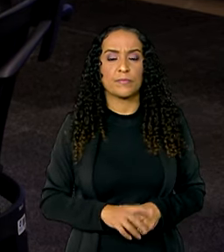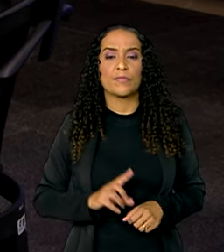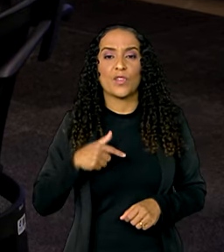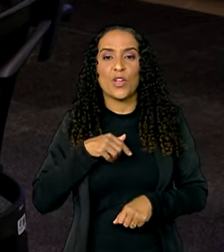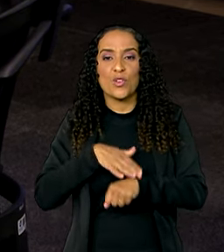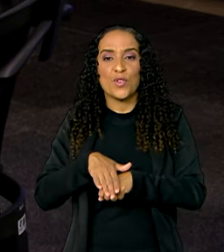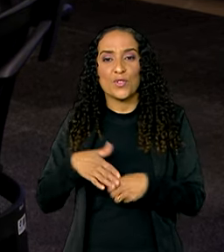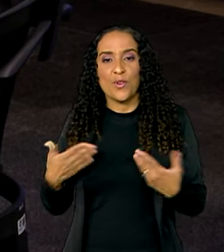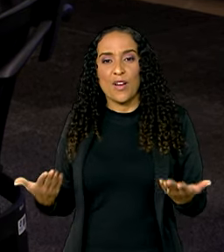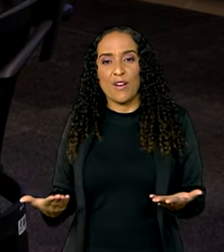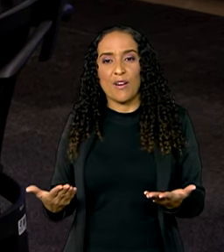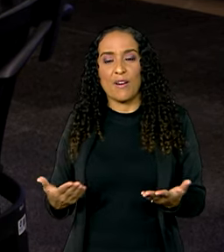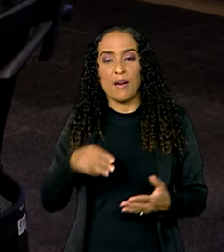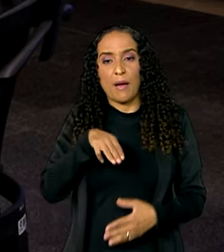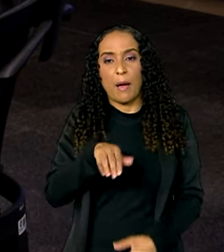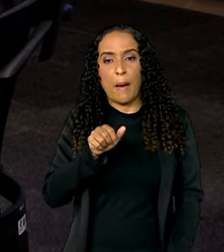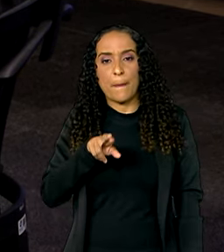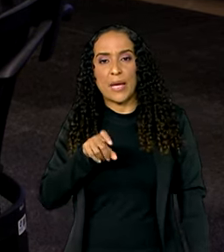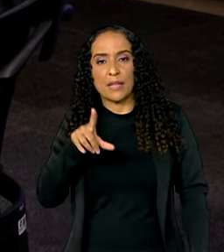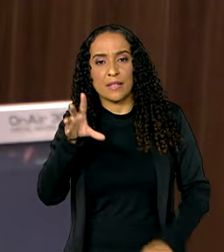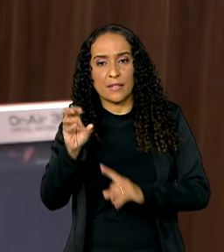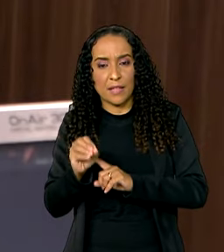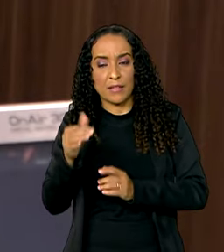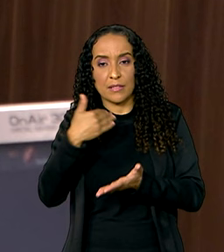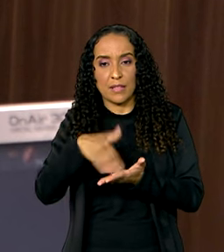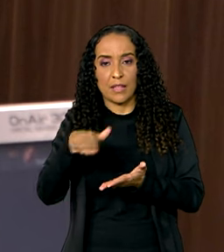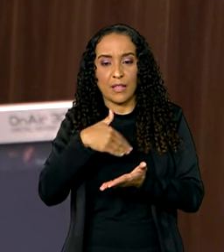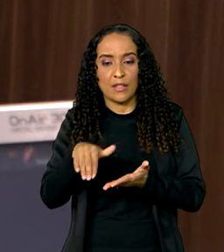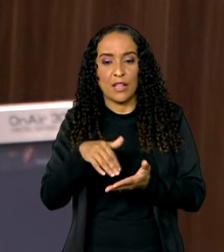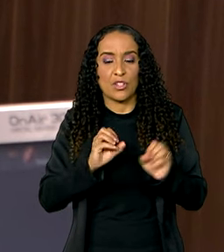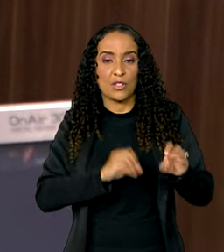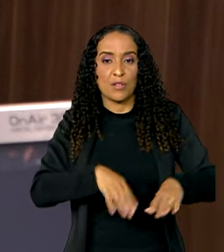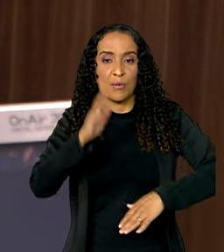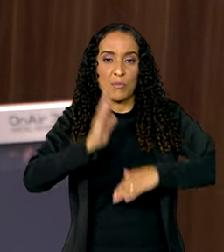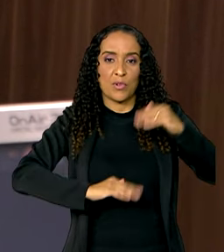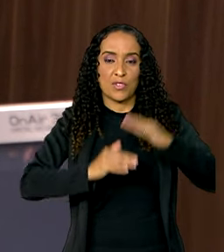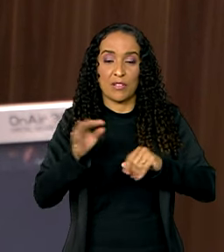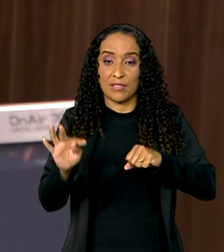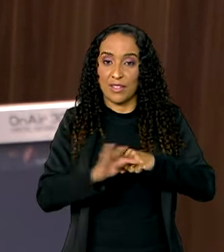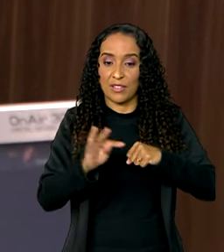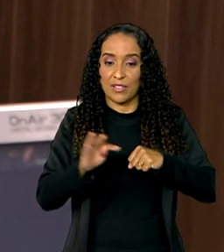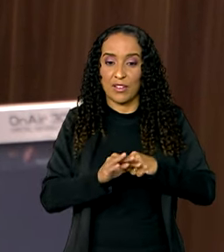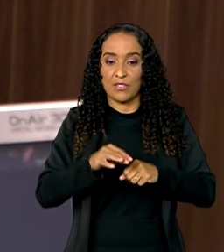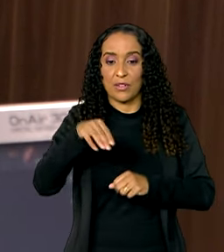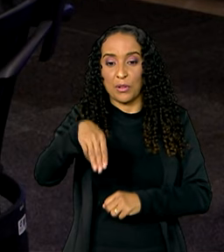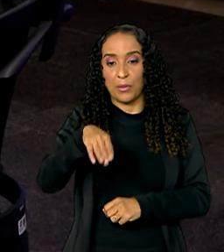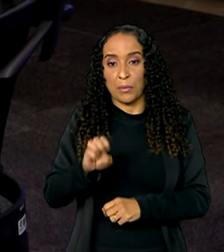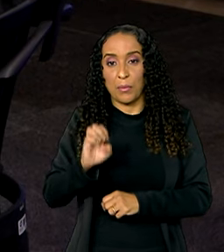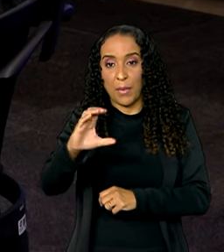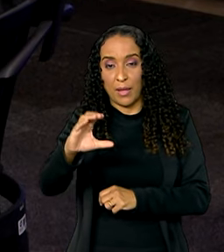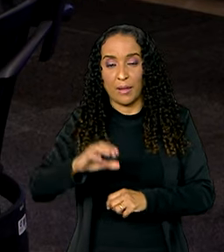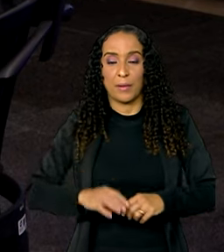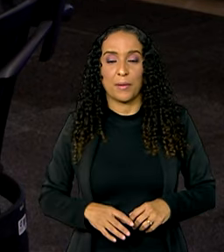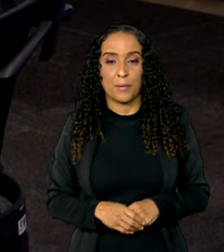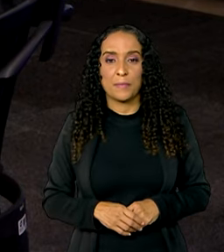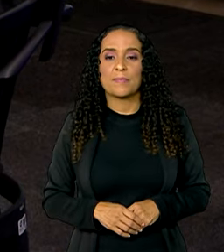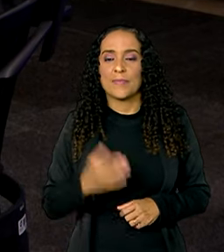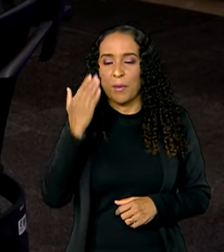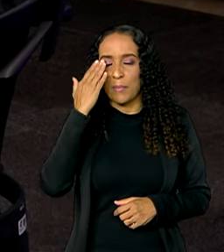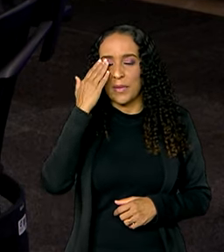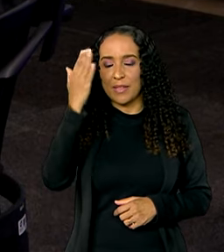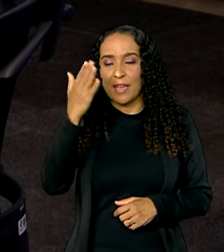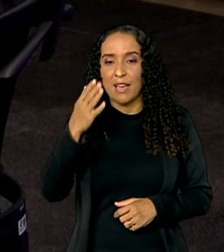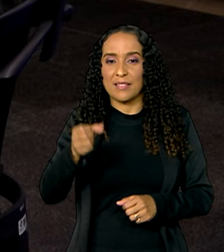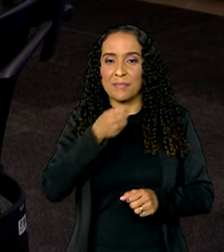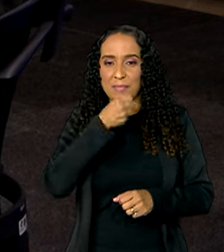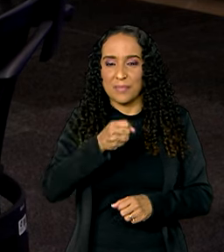conversamos agora com Marcelo bregoli secretário de educação profissional e Tecnológica do Ministério da Educação muito obrigada secretário